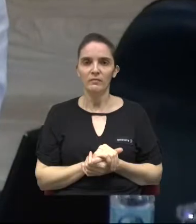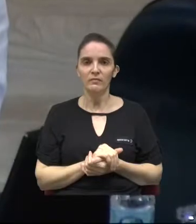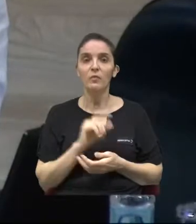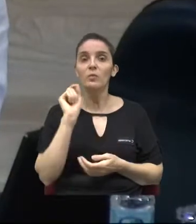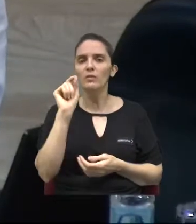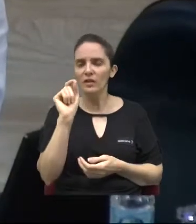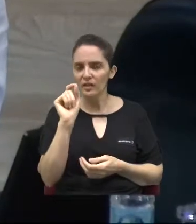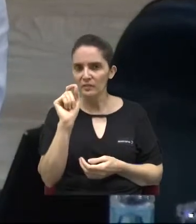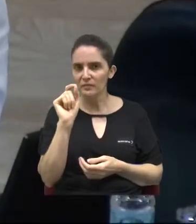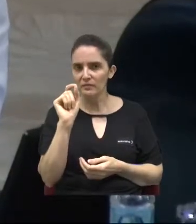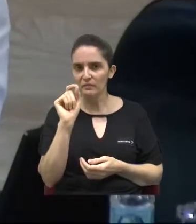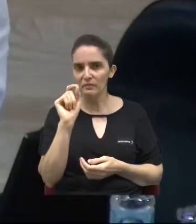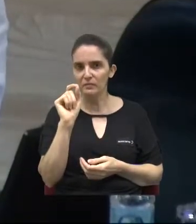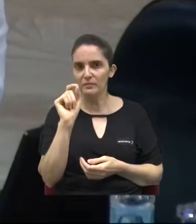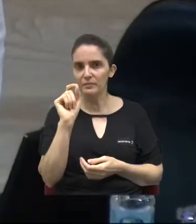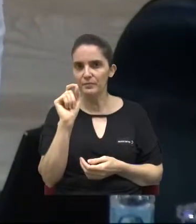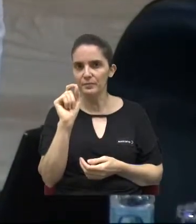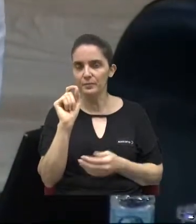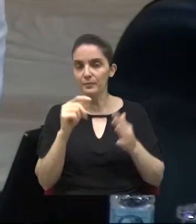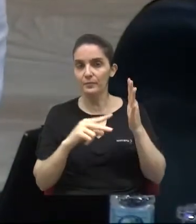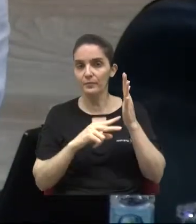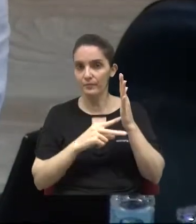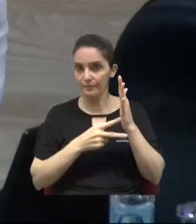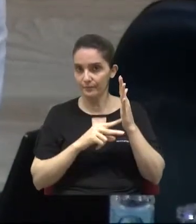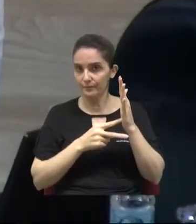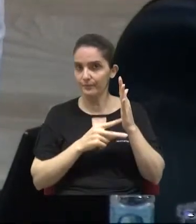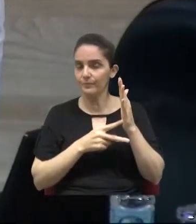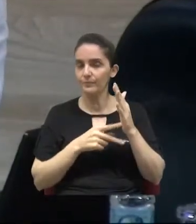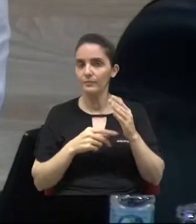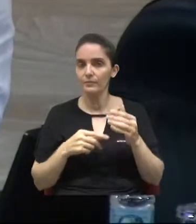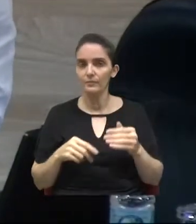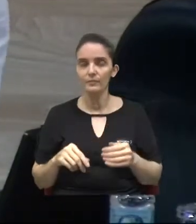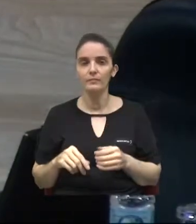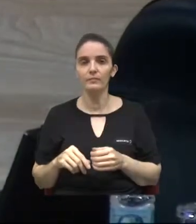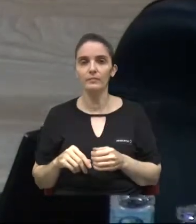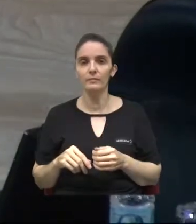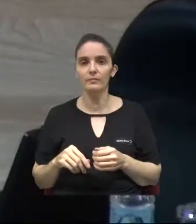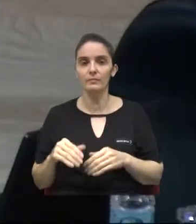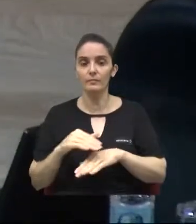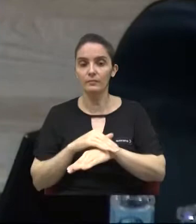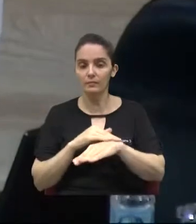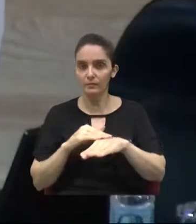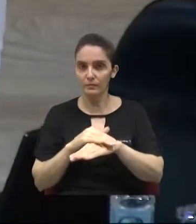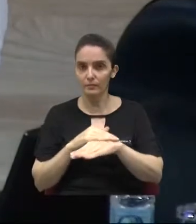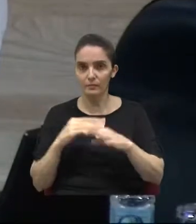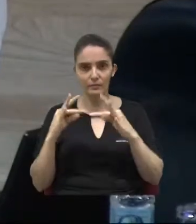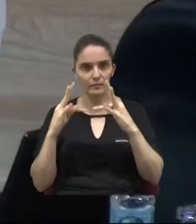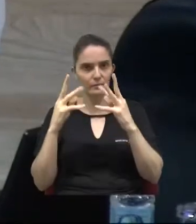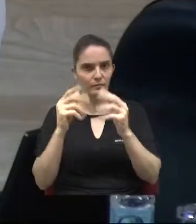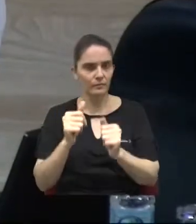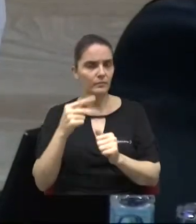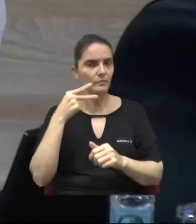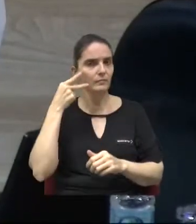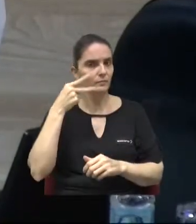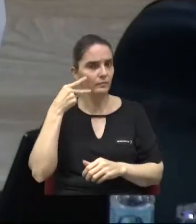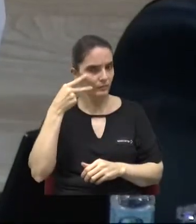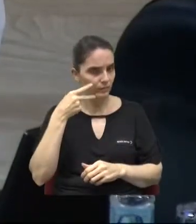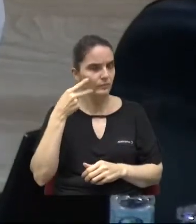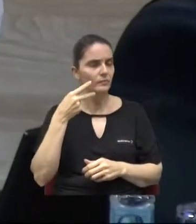que o sindicato esteve conversando no começo da gestão com todos os vereadores dessa casa.